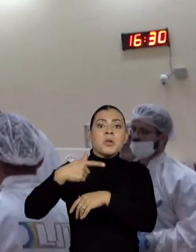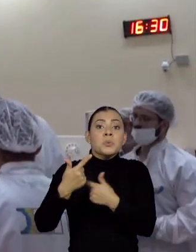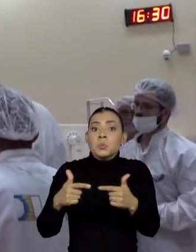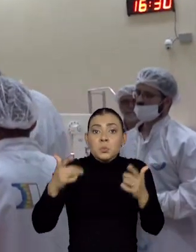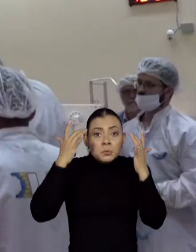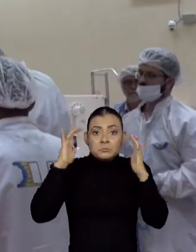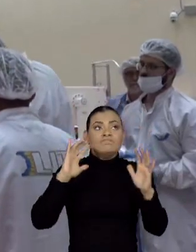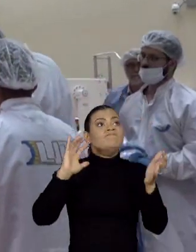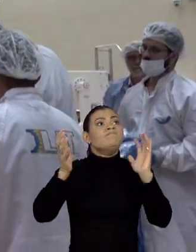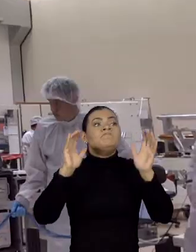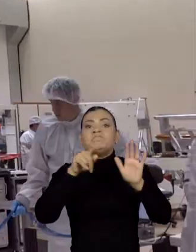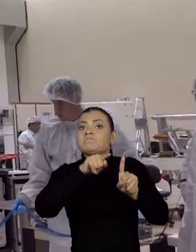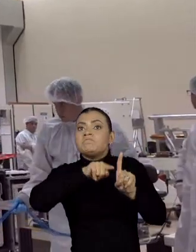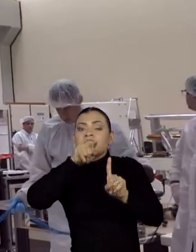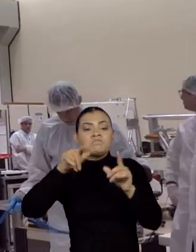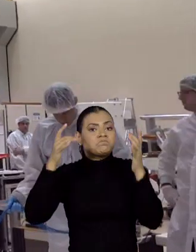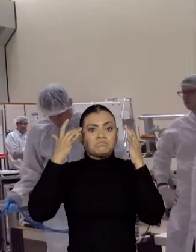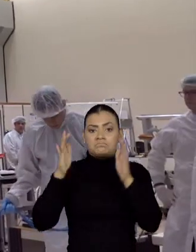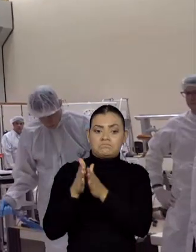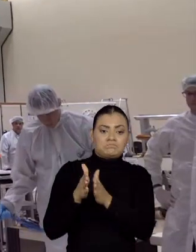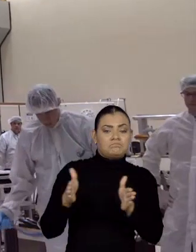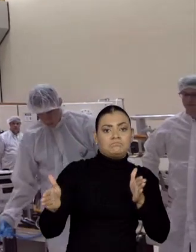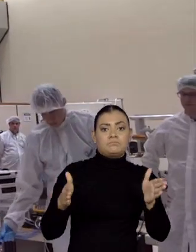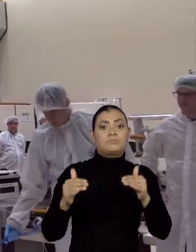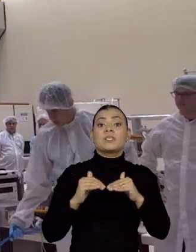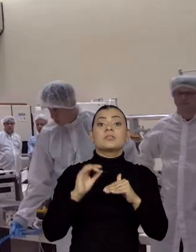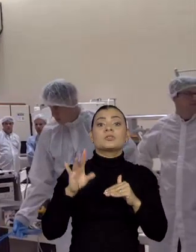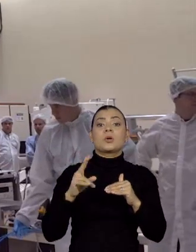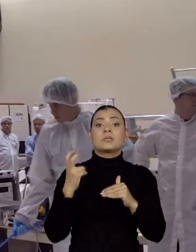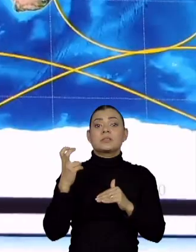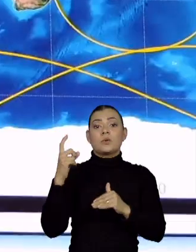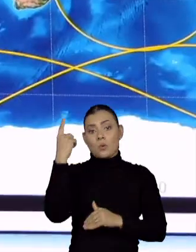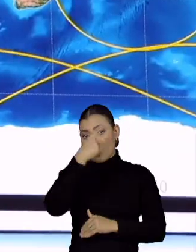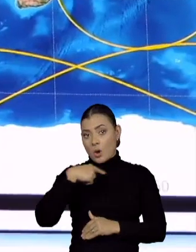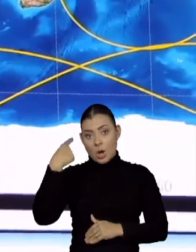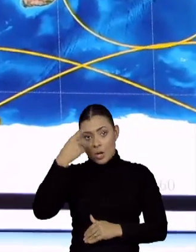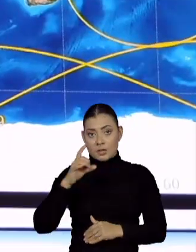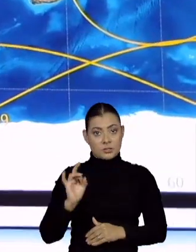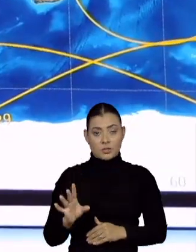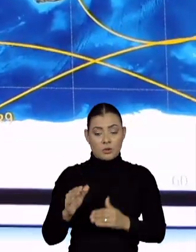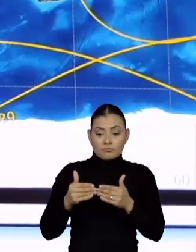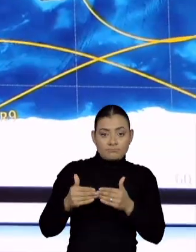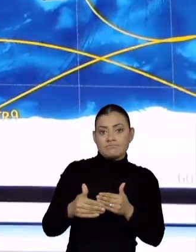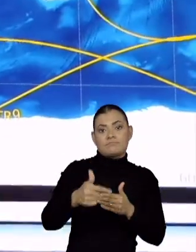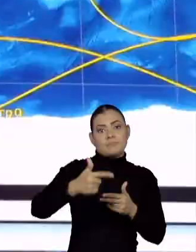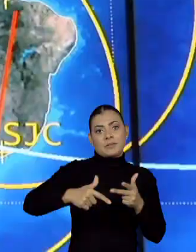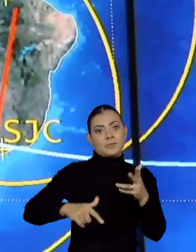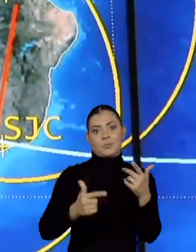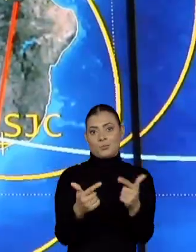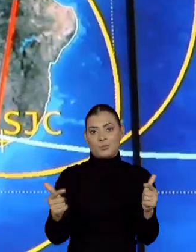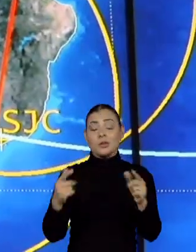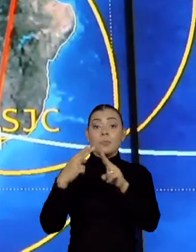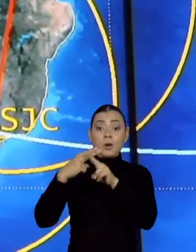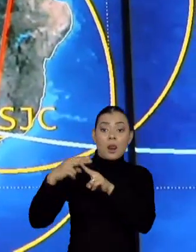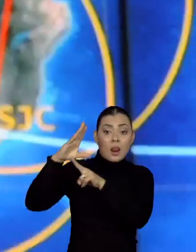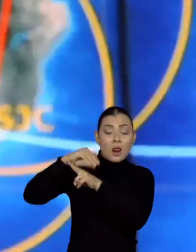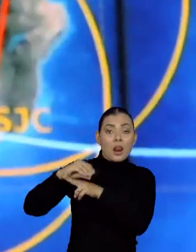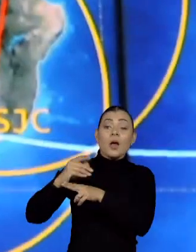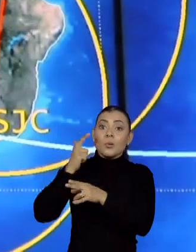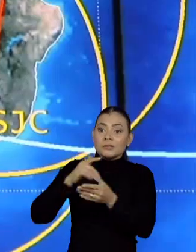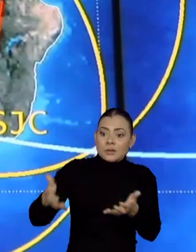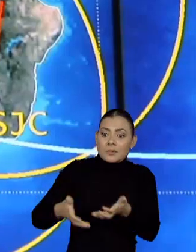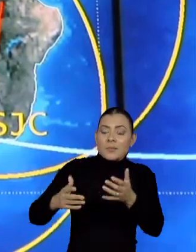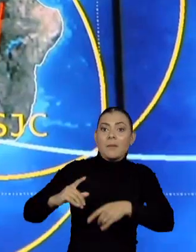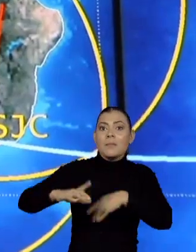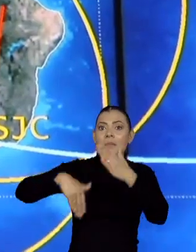previsões meteorológicas com período superior a 5 horas. A observação por satélites e o